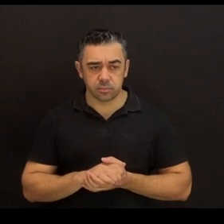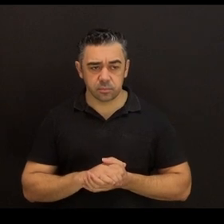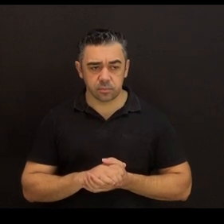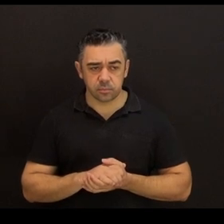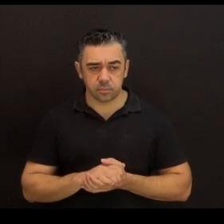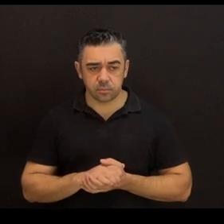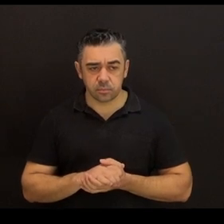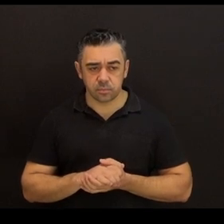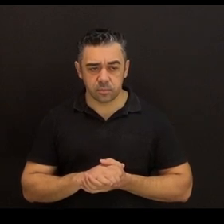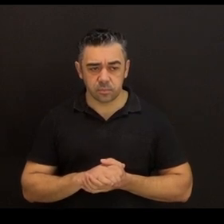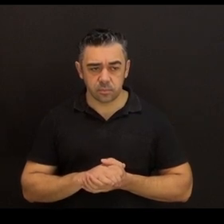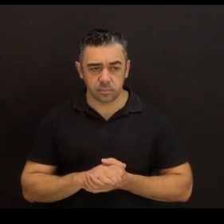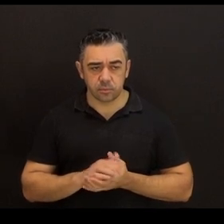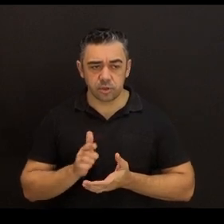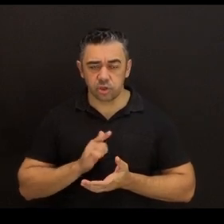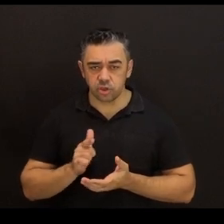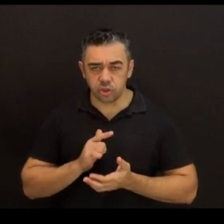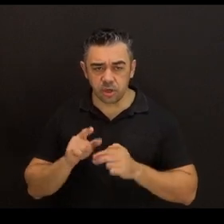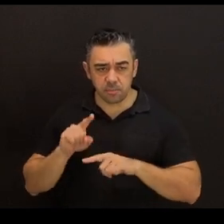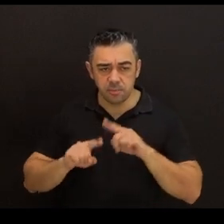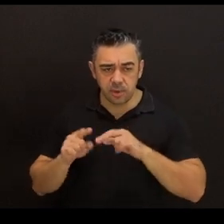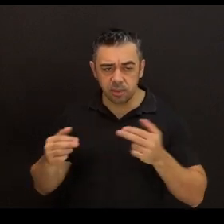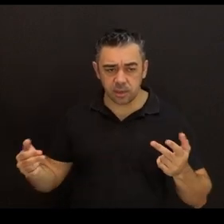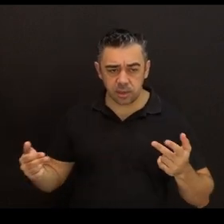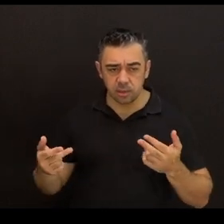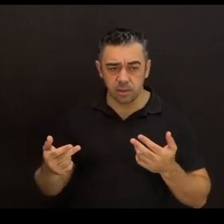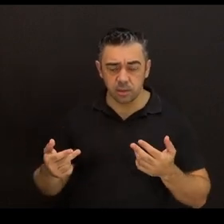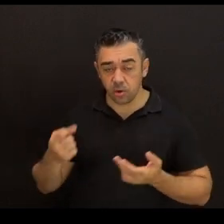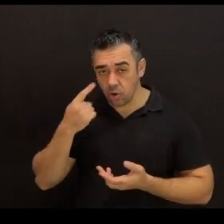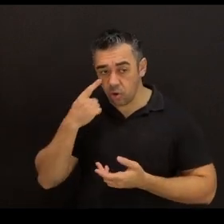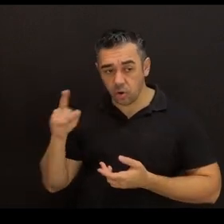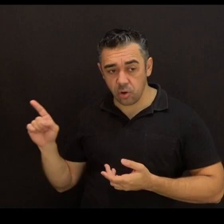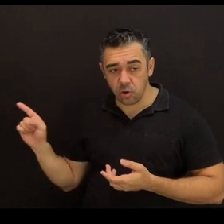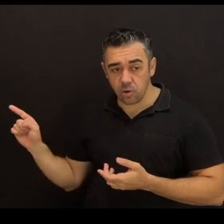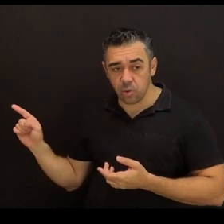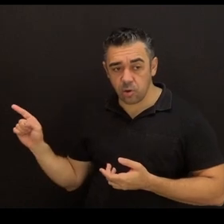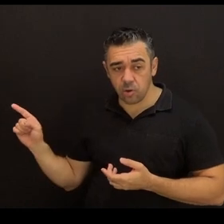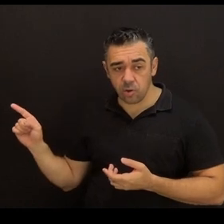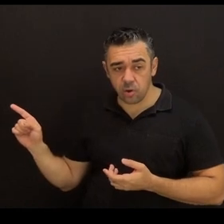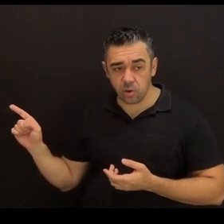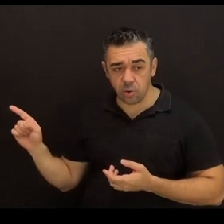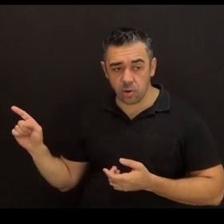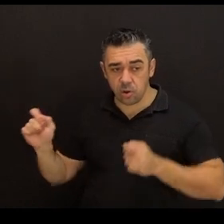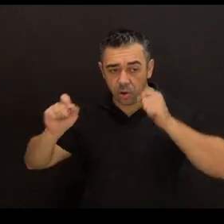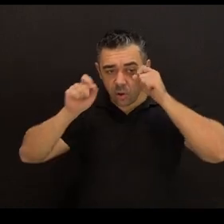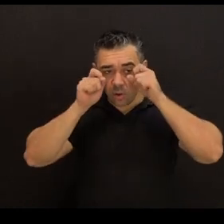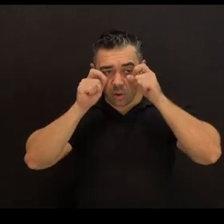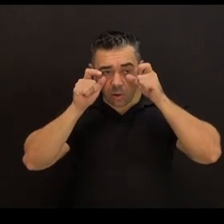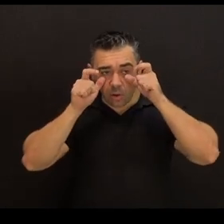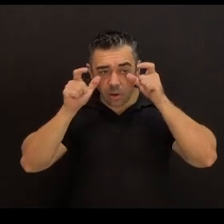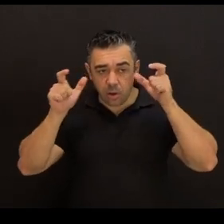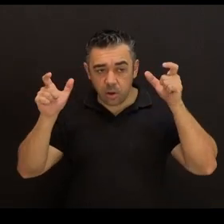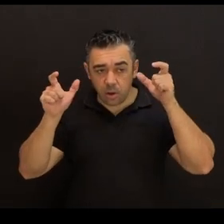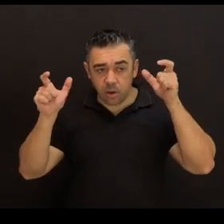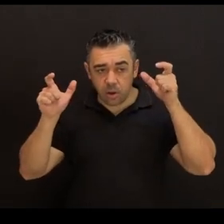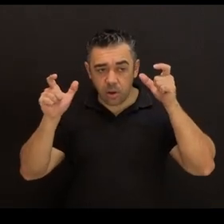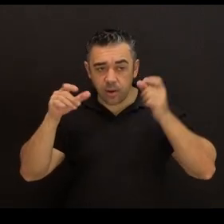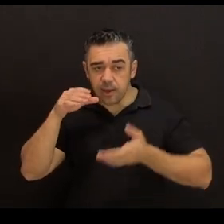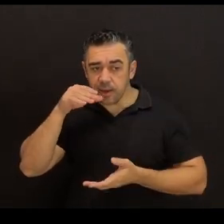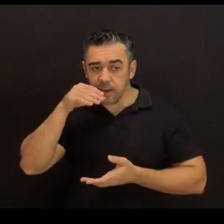encontramos válvula de descarga e frise vamos acompanhando e mantendo a atenção nos objetos aquecedores